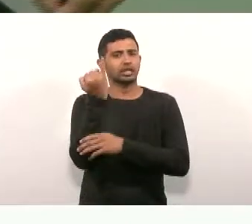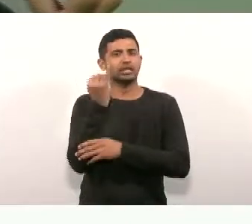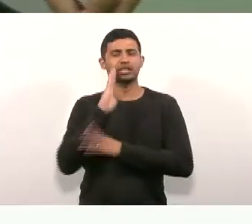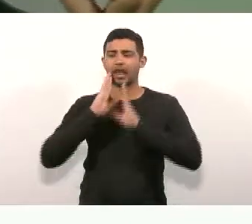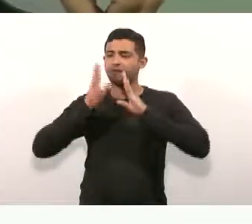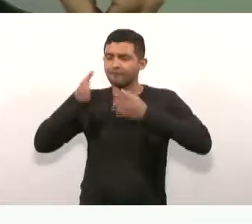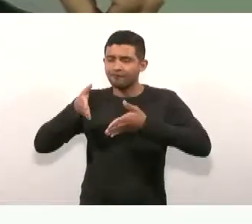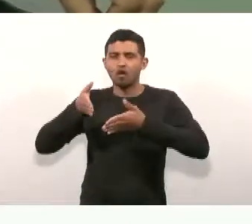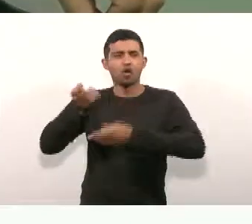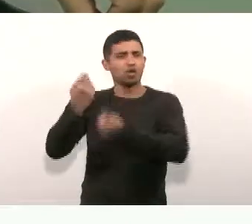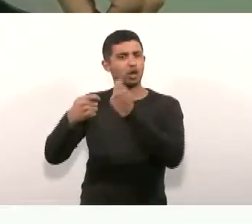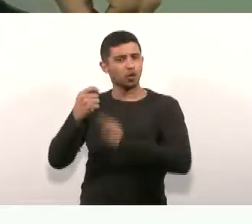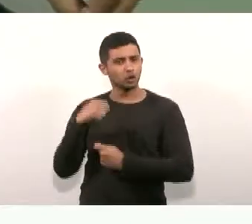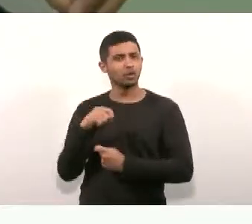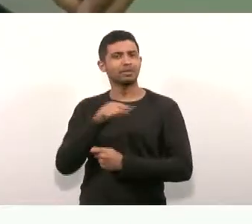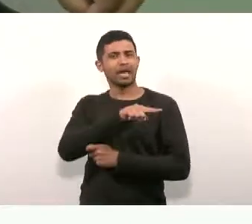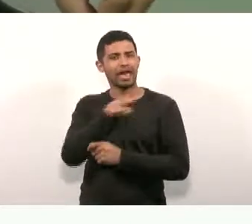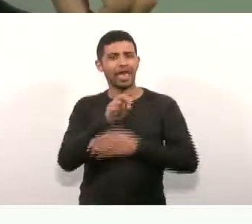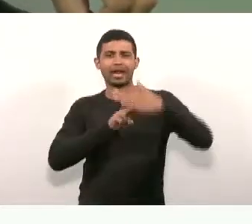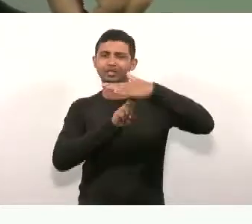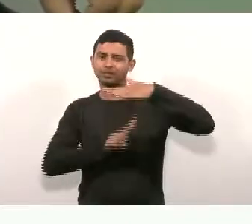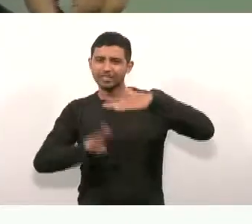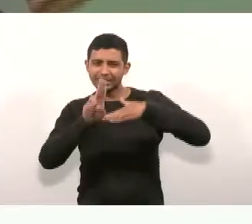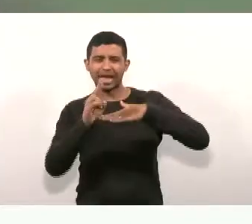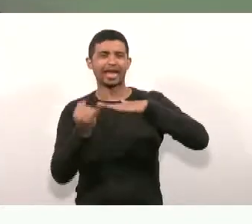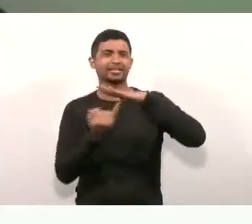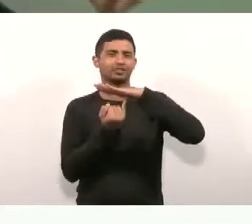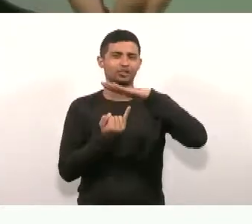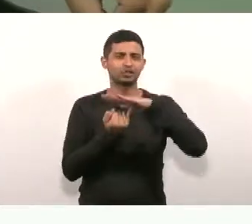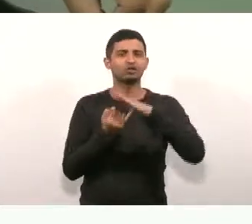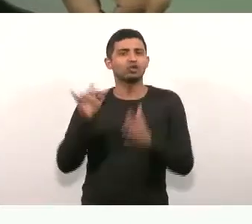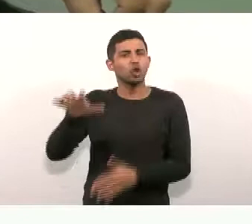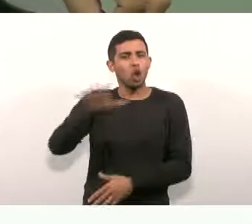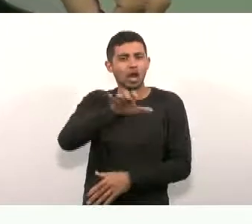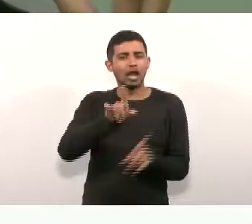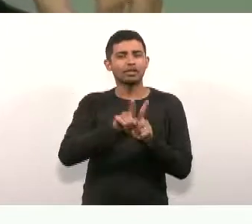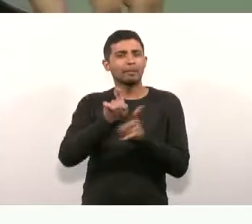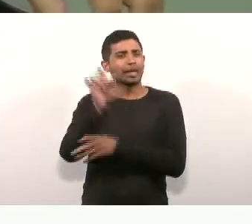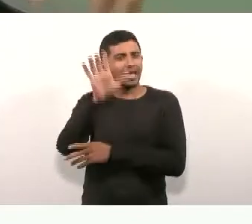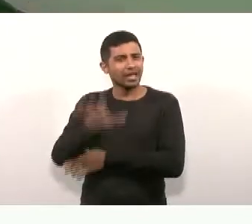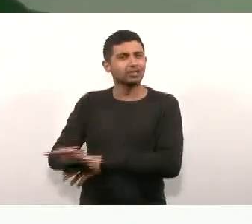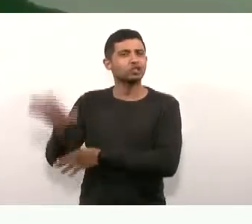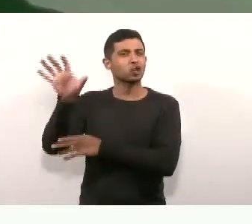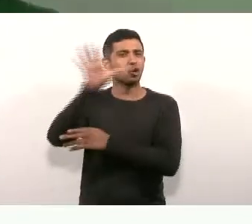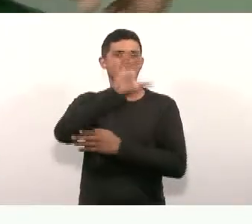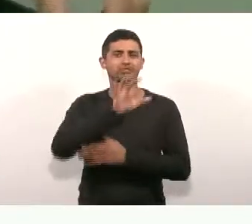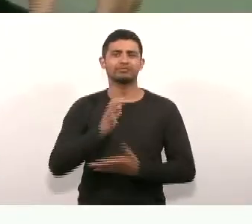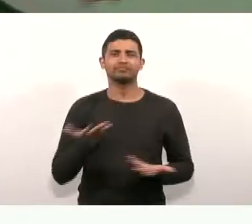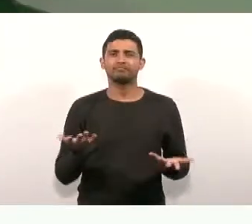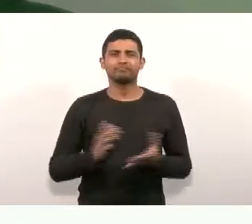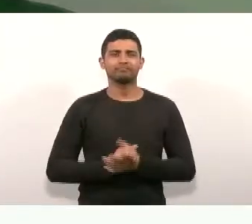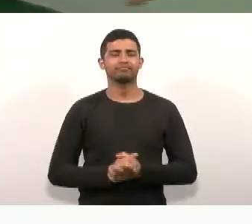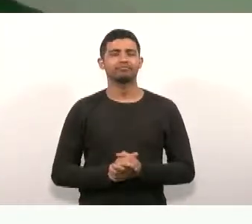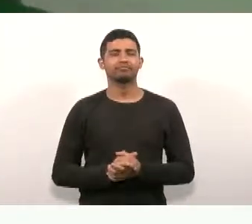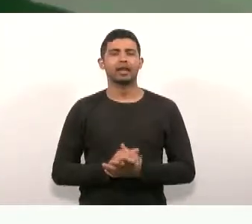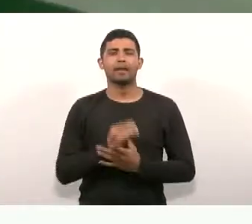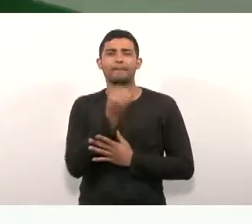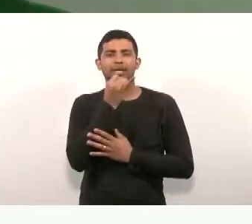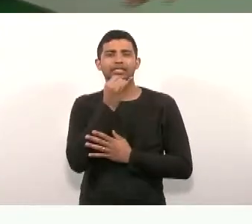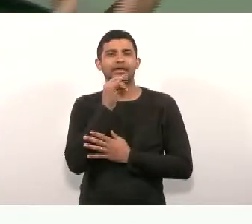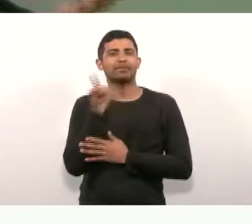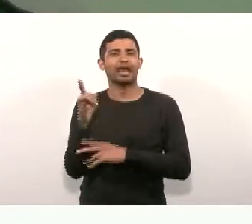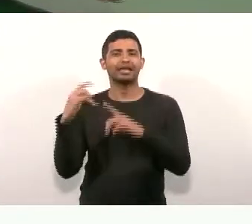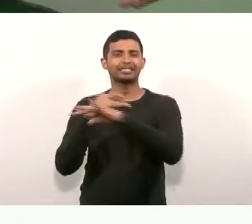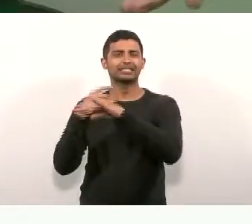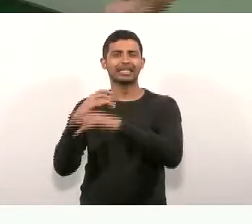economias do entorno dessas instituições, economias locais, economias regionais, por exemplo, o que seria da própria